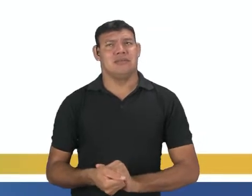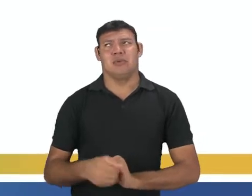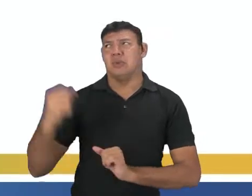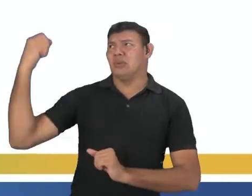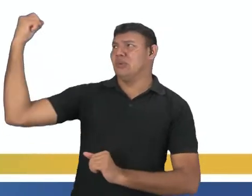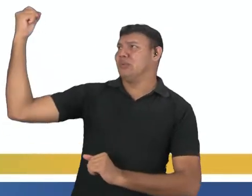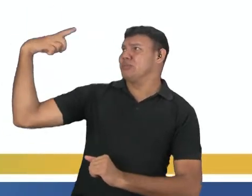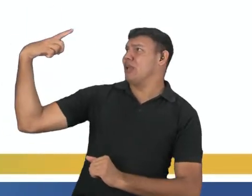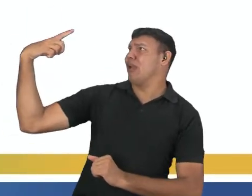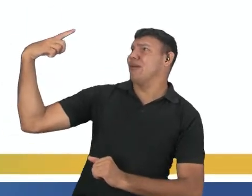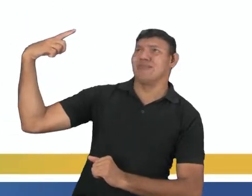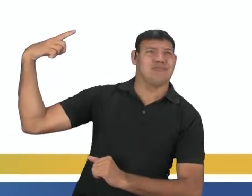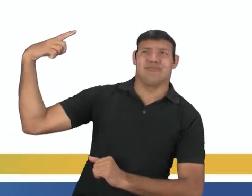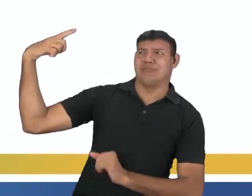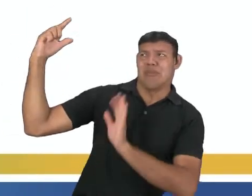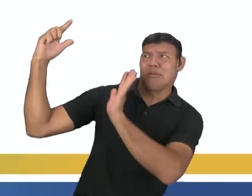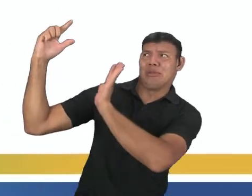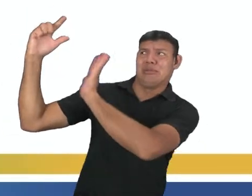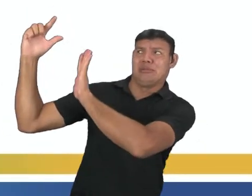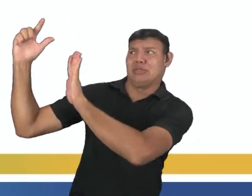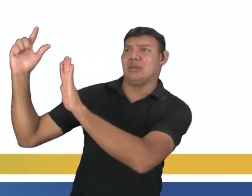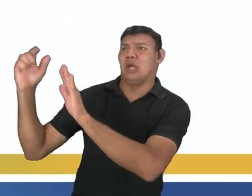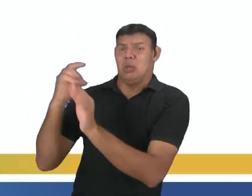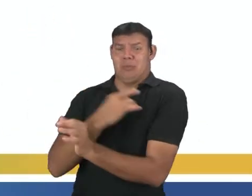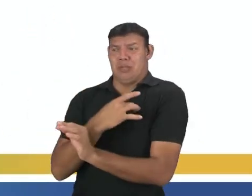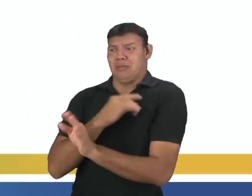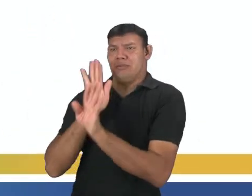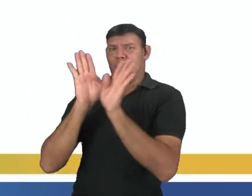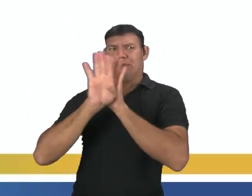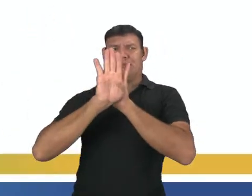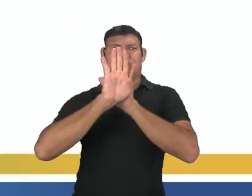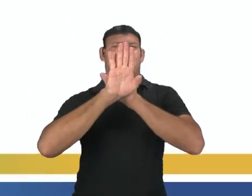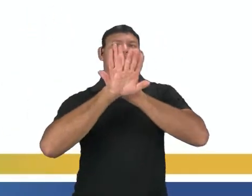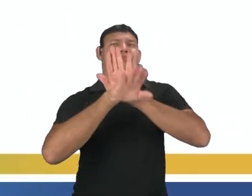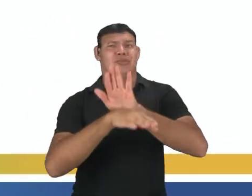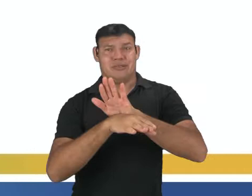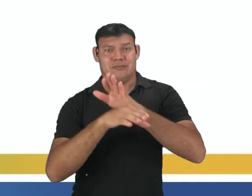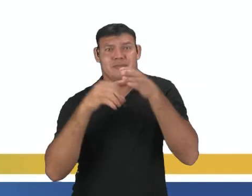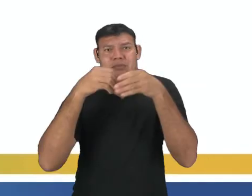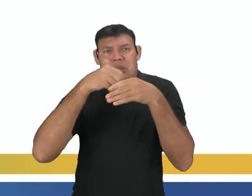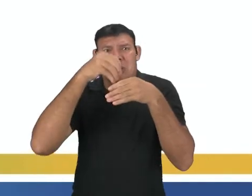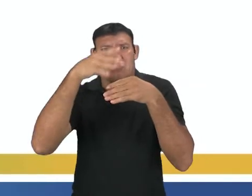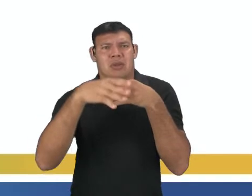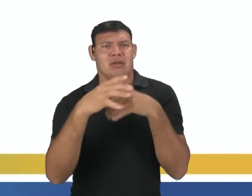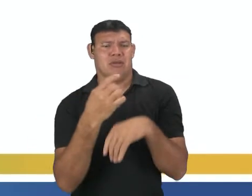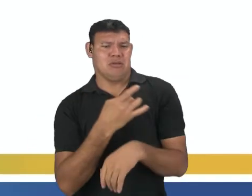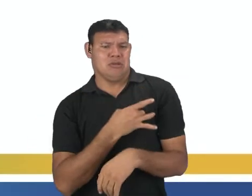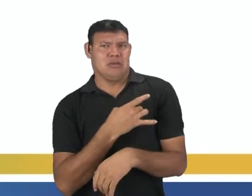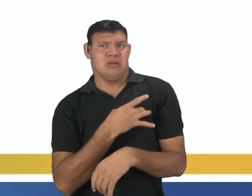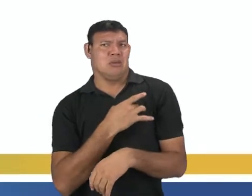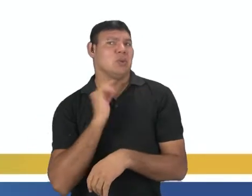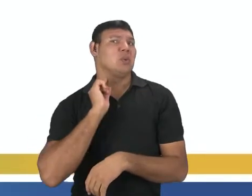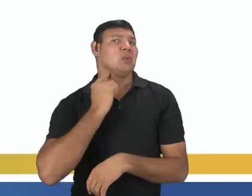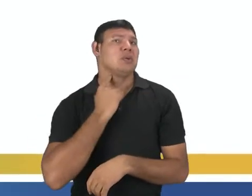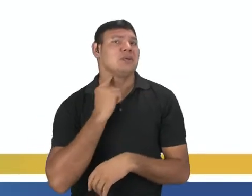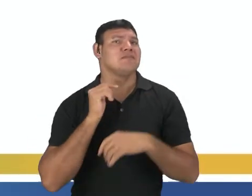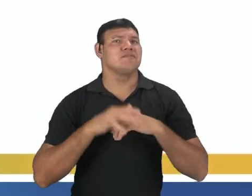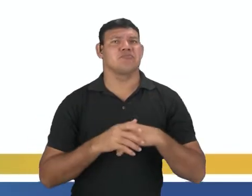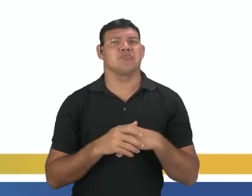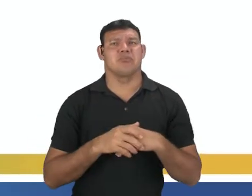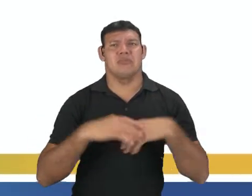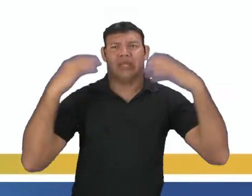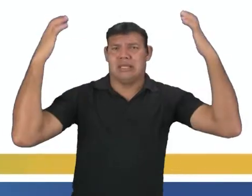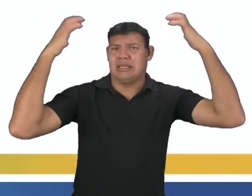sol, porque tinha medo de sombra. Não ia para fora para não se sujar. Não